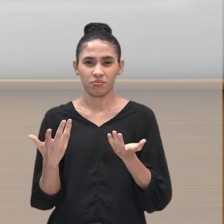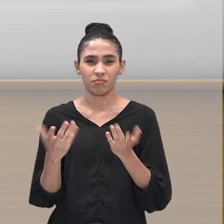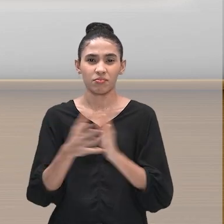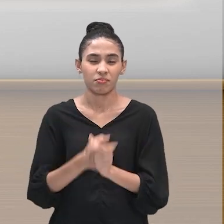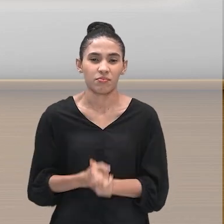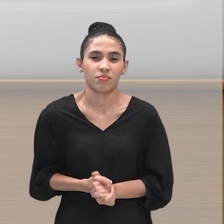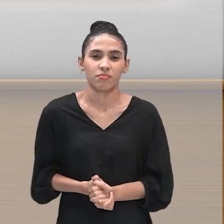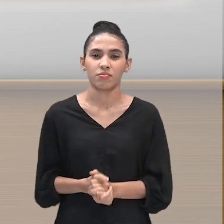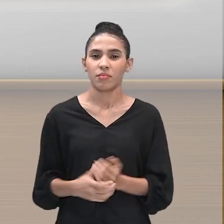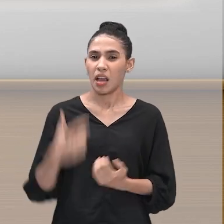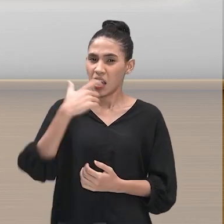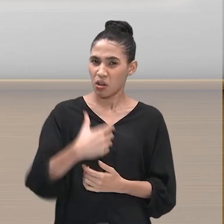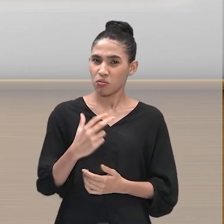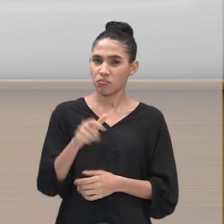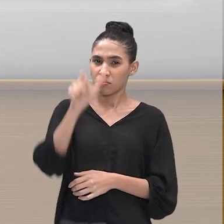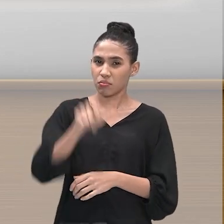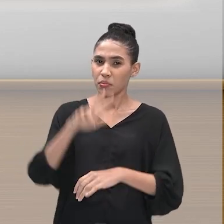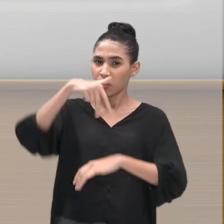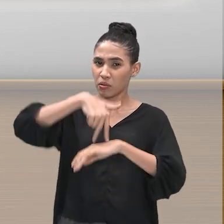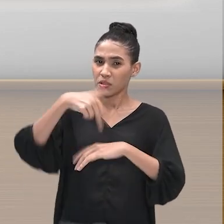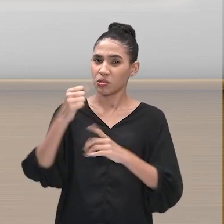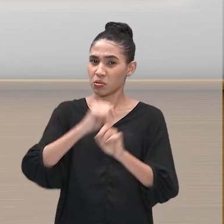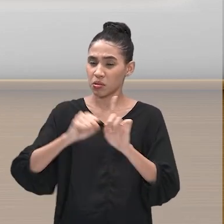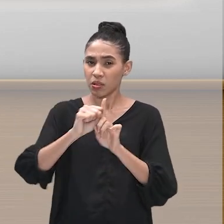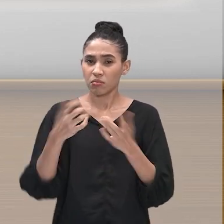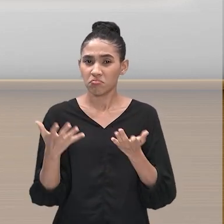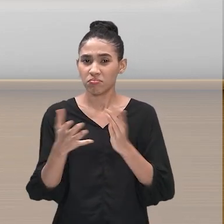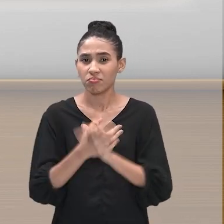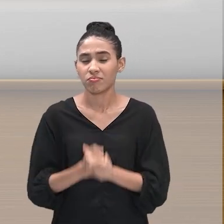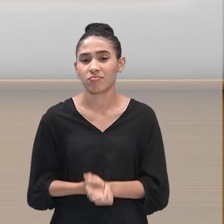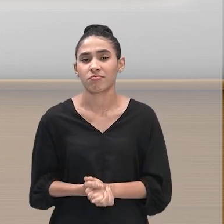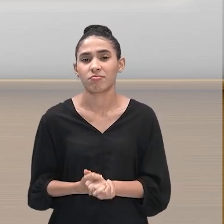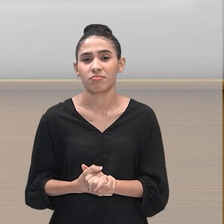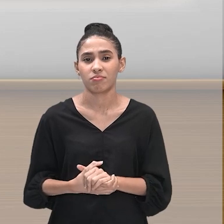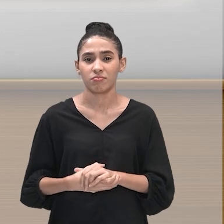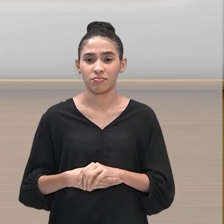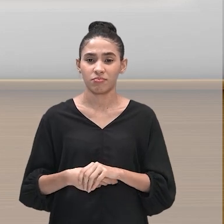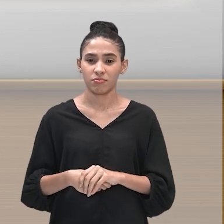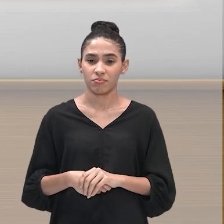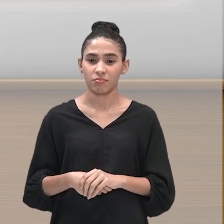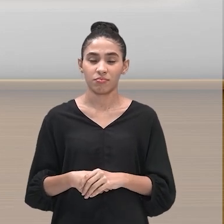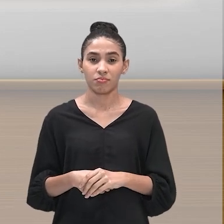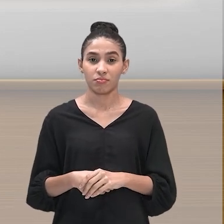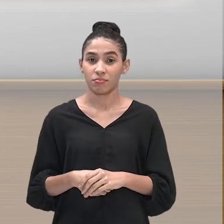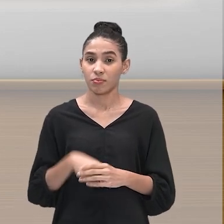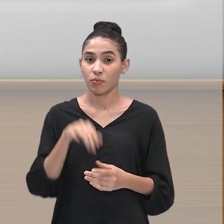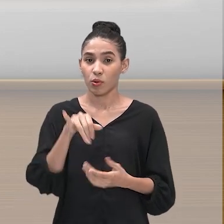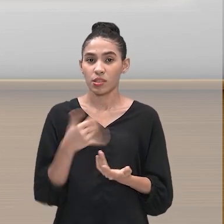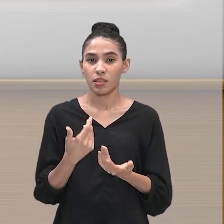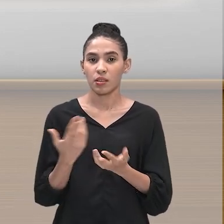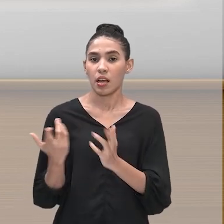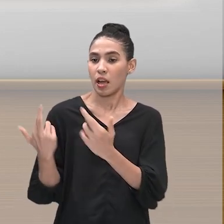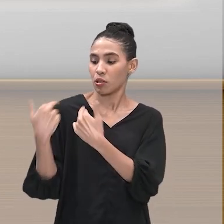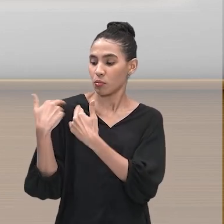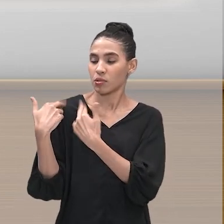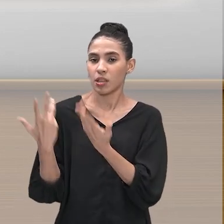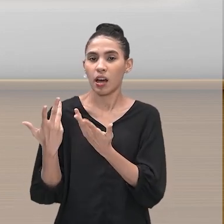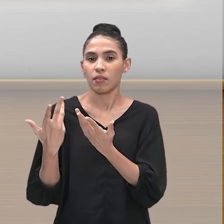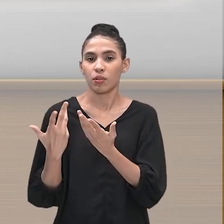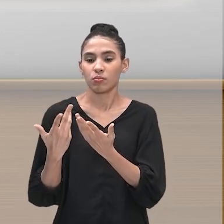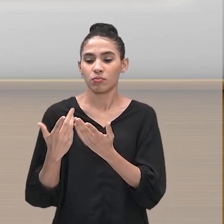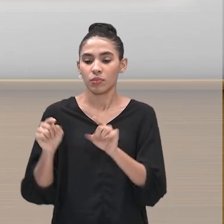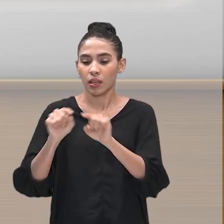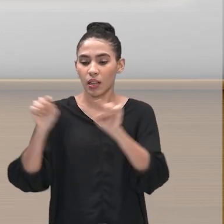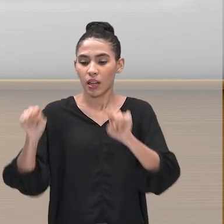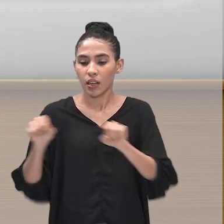Sou um protagonista social? Quando você se torna aí um agente de comunicação dentro da sua escola, será